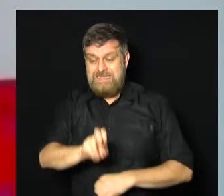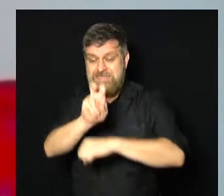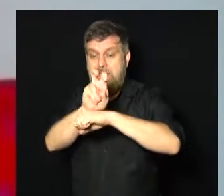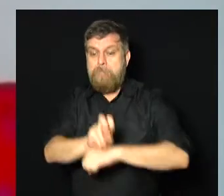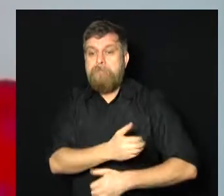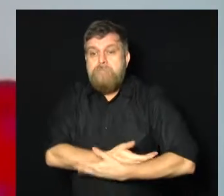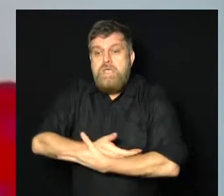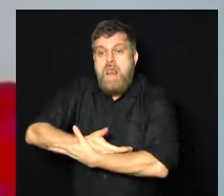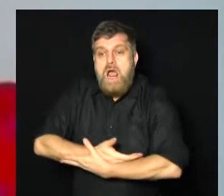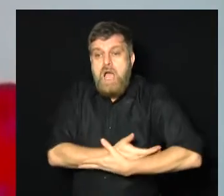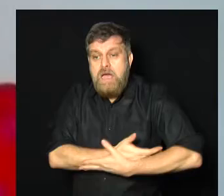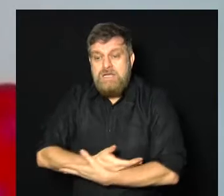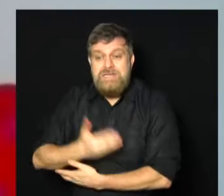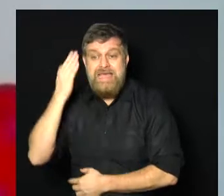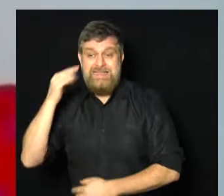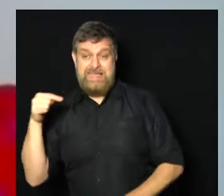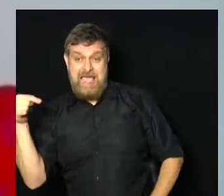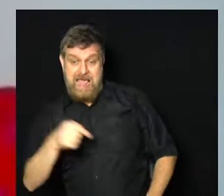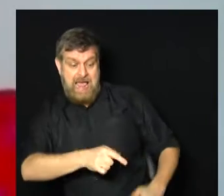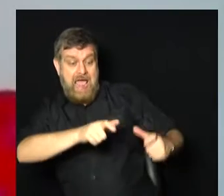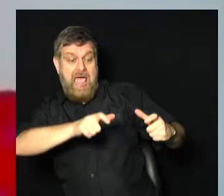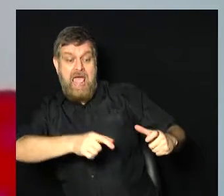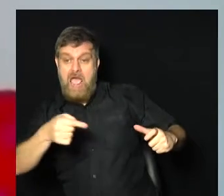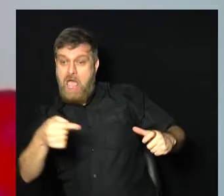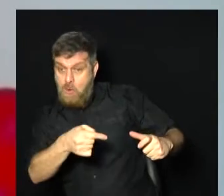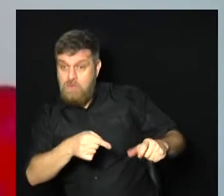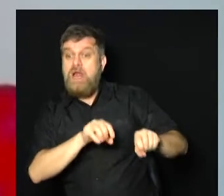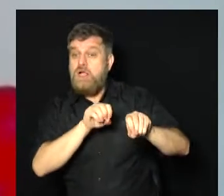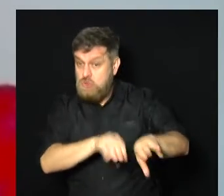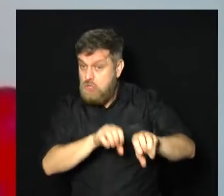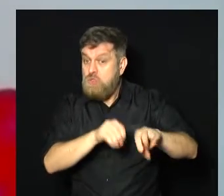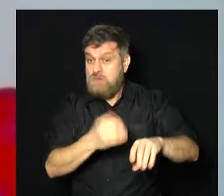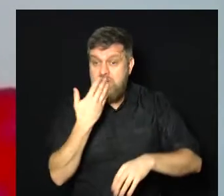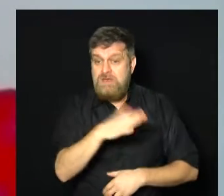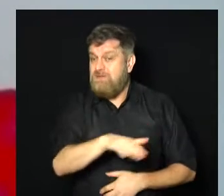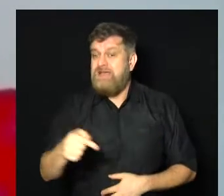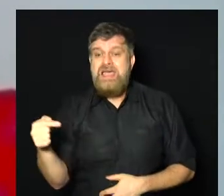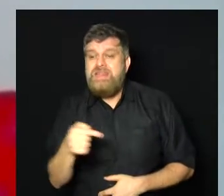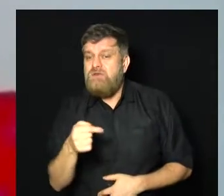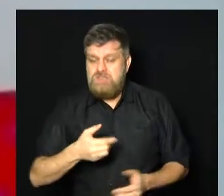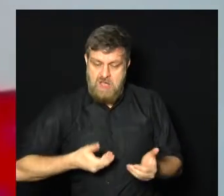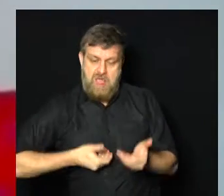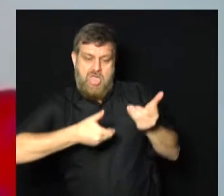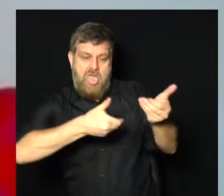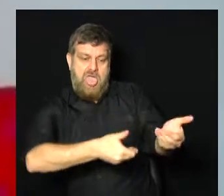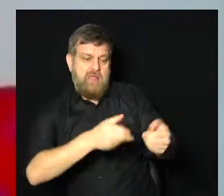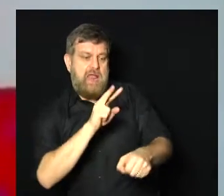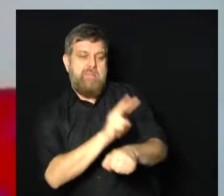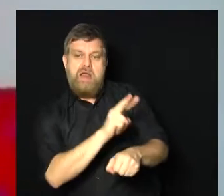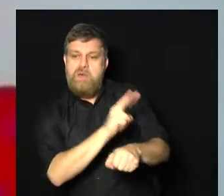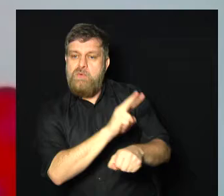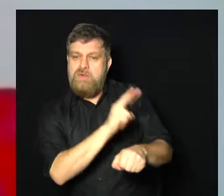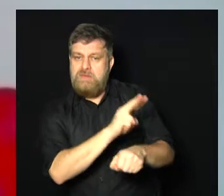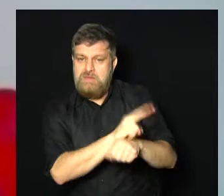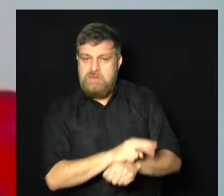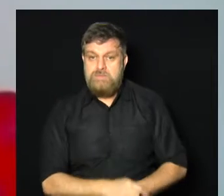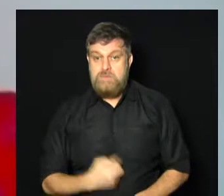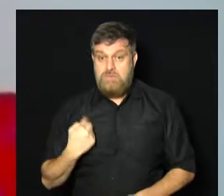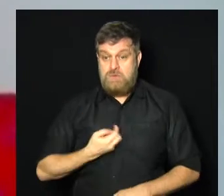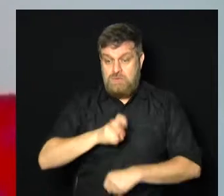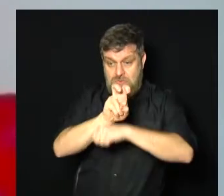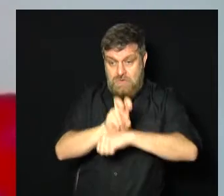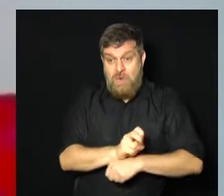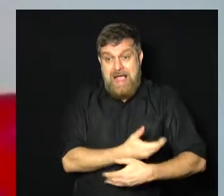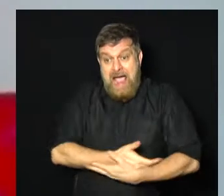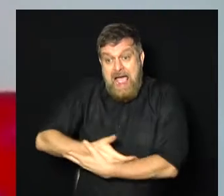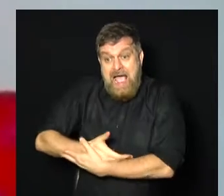pela compreensão da creche como um espaço de educação infantil e não um espaço, né, de assistência. A creche, para nós, é uma